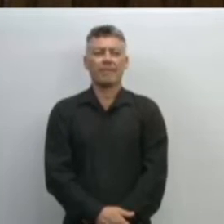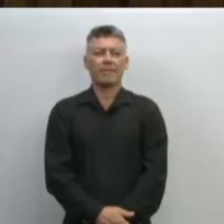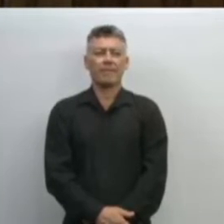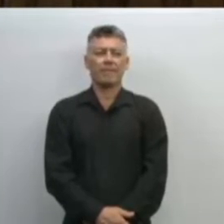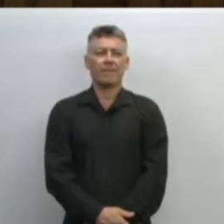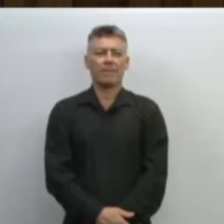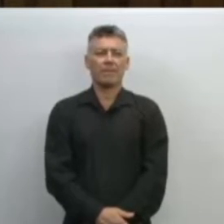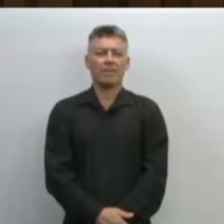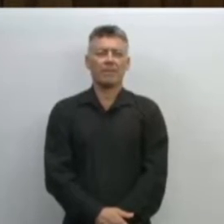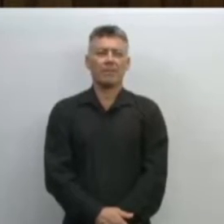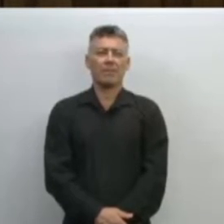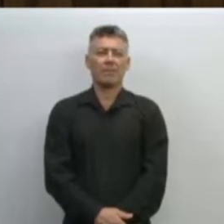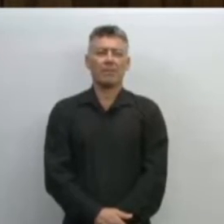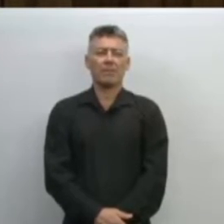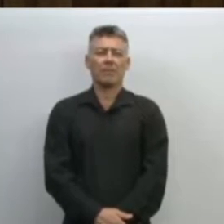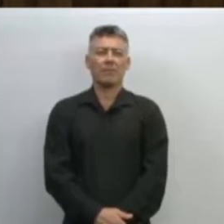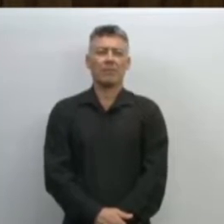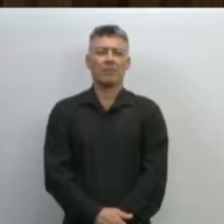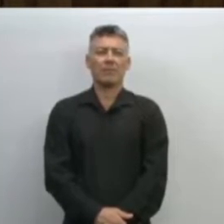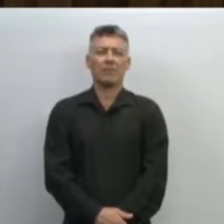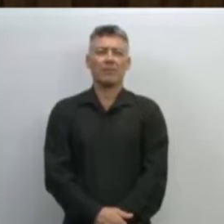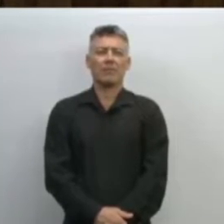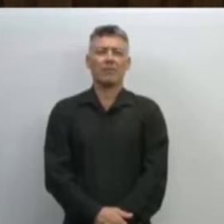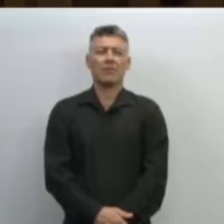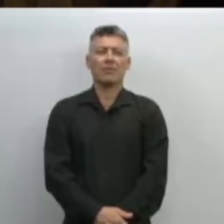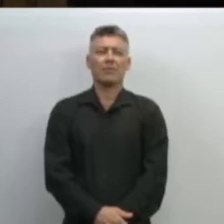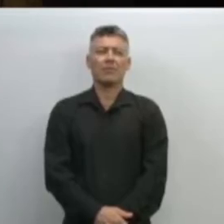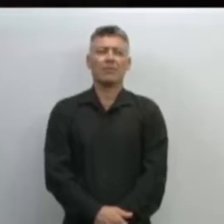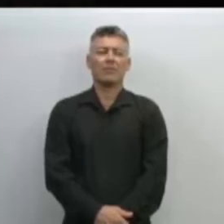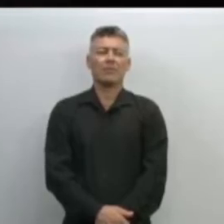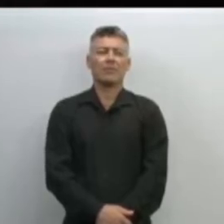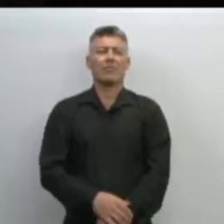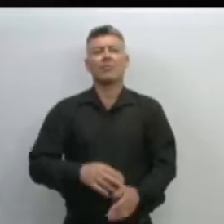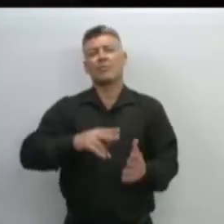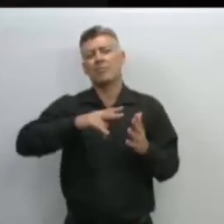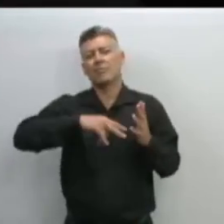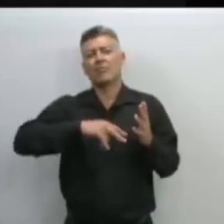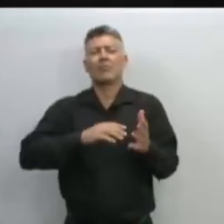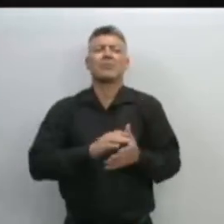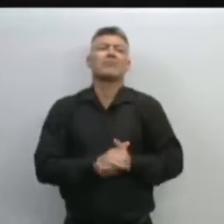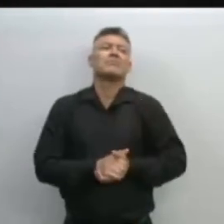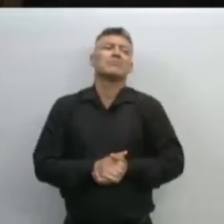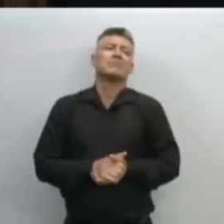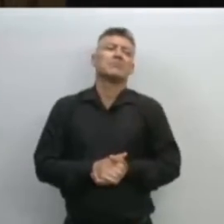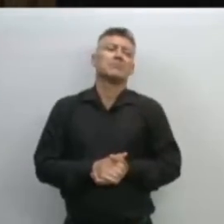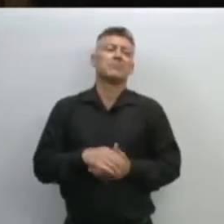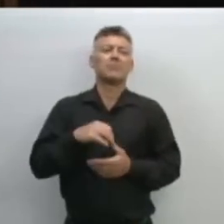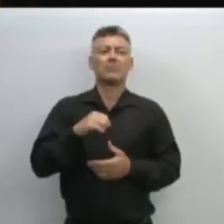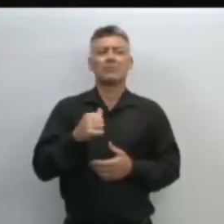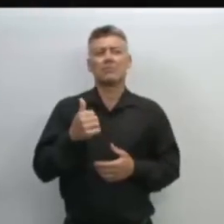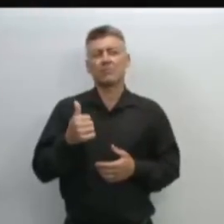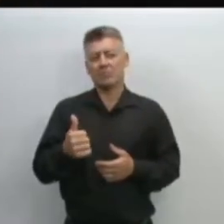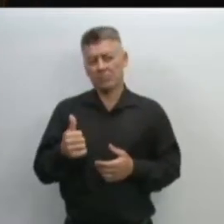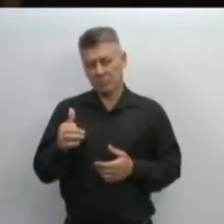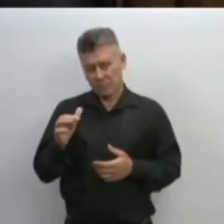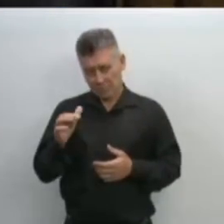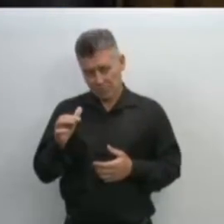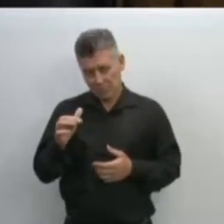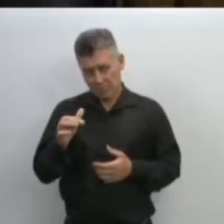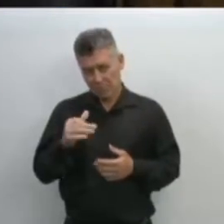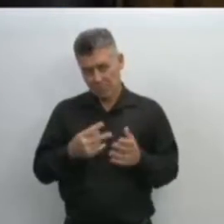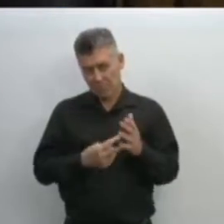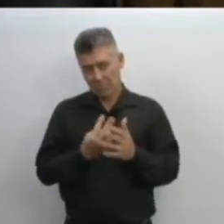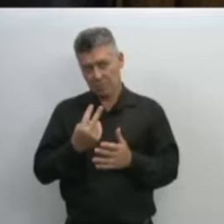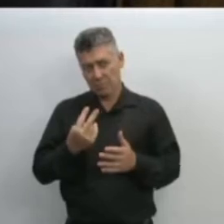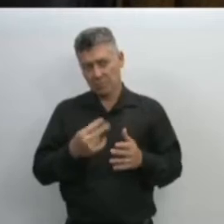Vereadora Ana Paula, por favor. Obrigado. Obrigada. Leitura da ata. Ata da 91ª sessão ordinária da 2ª